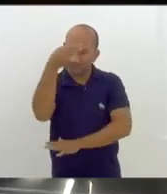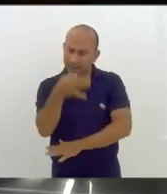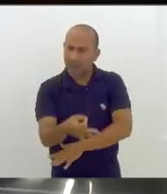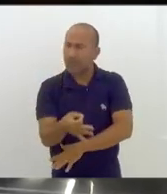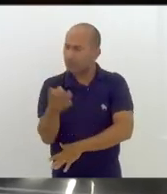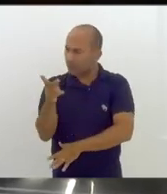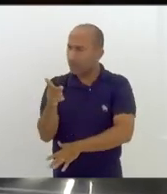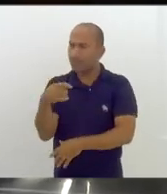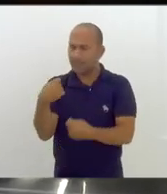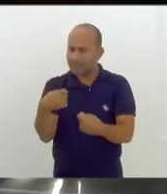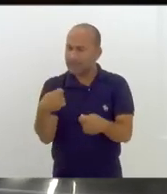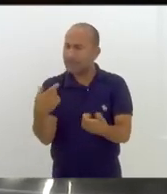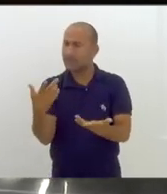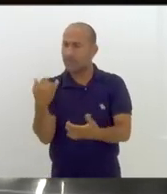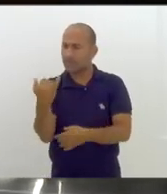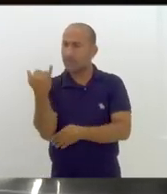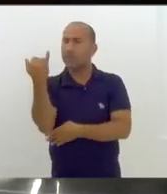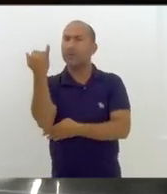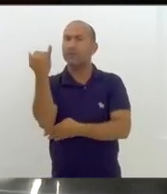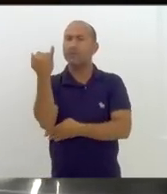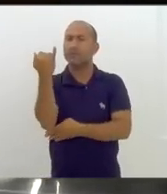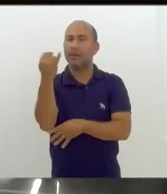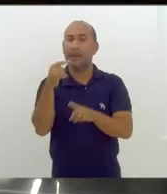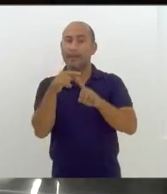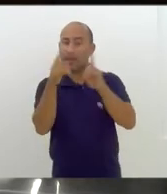merecida, mas hoje